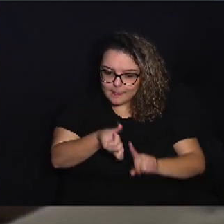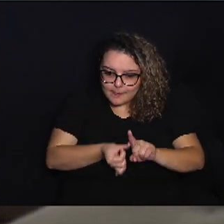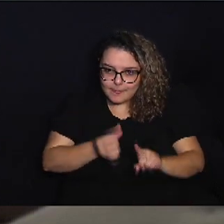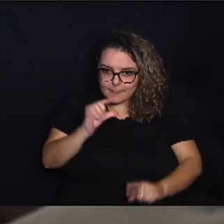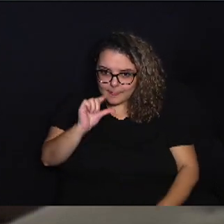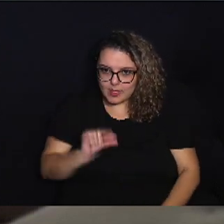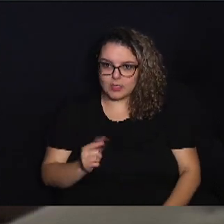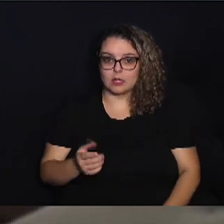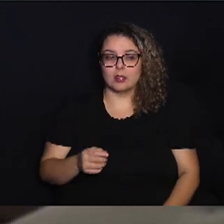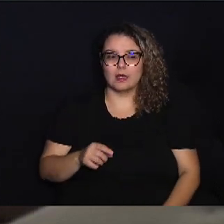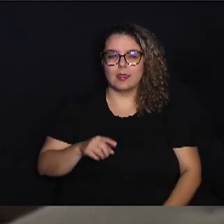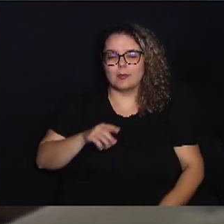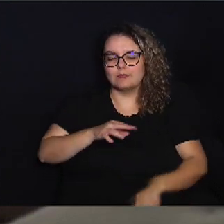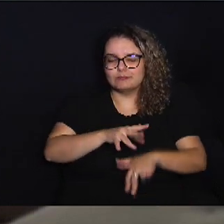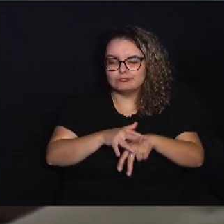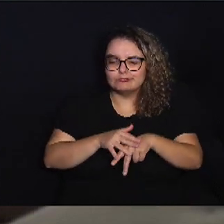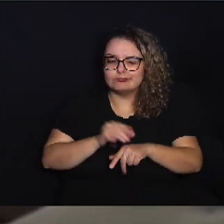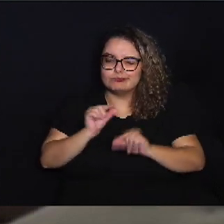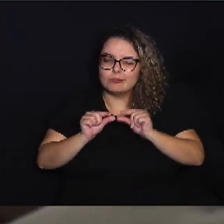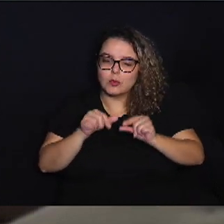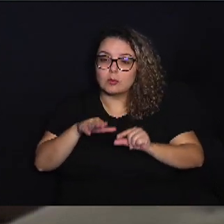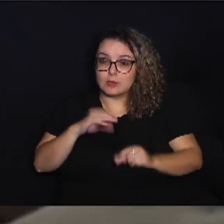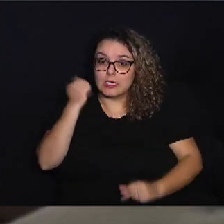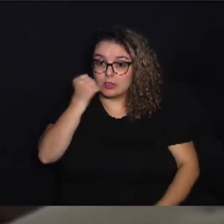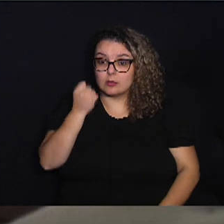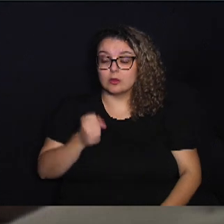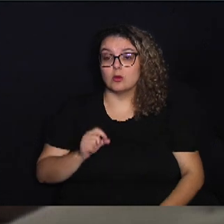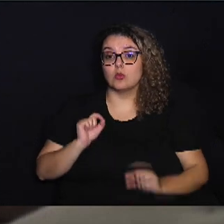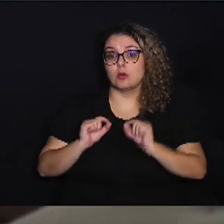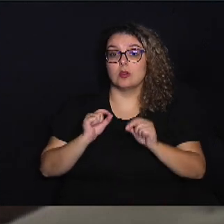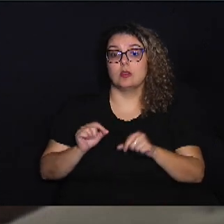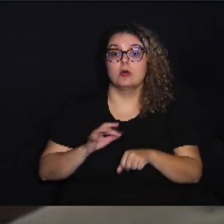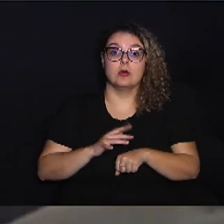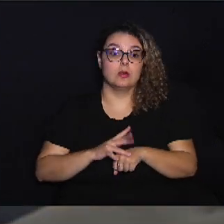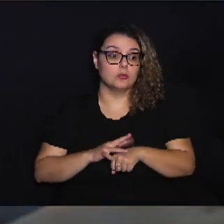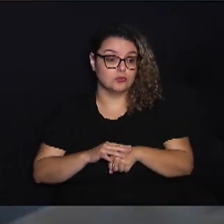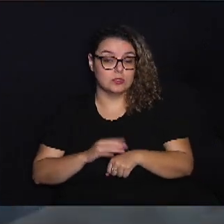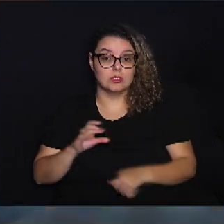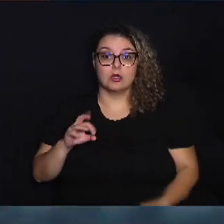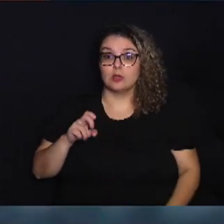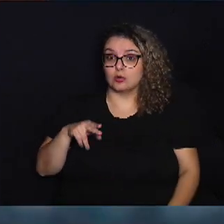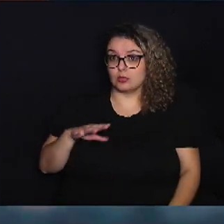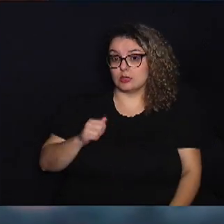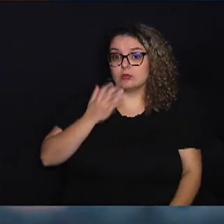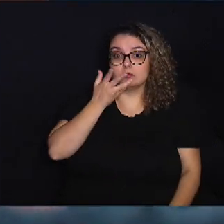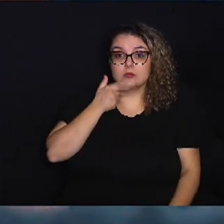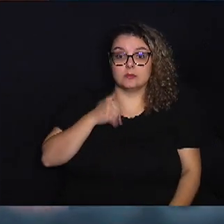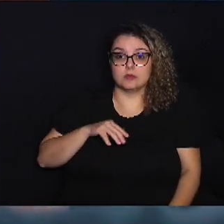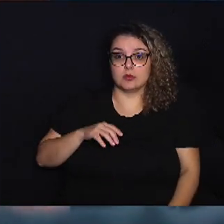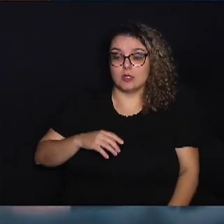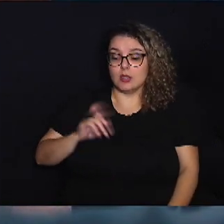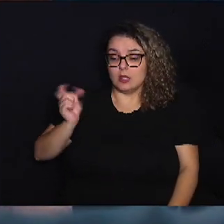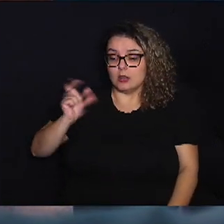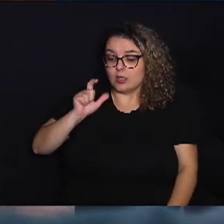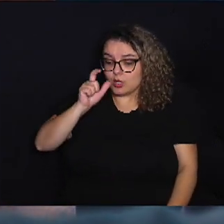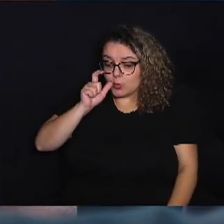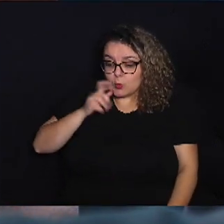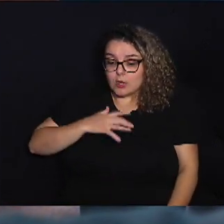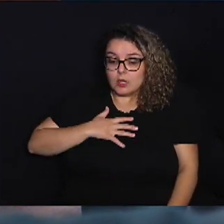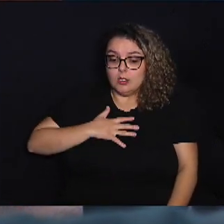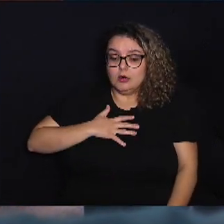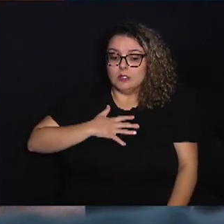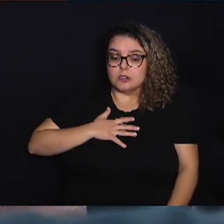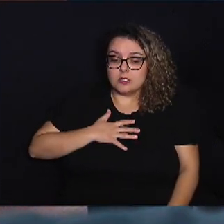mais delicados. O que que eu considero aí como doença crônica para a criançada? Então, asma, por exemplo, doenças